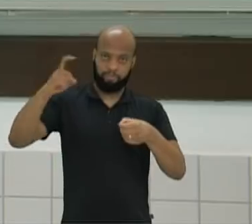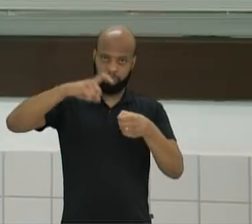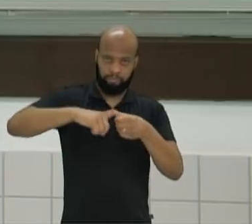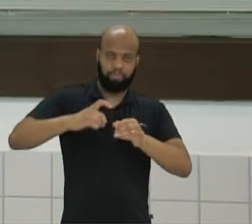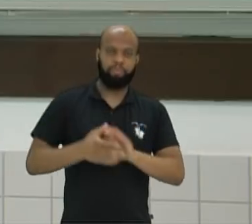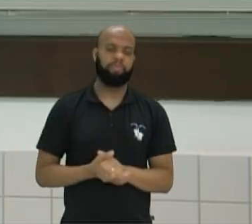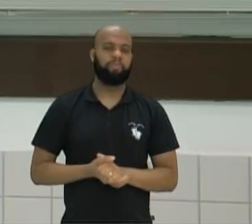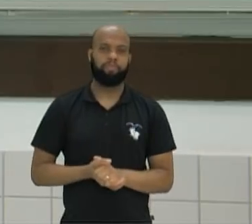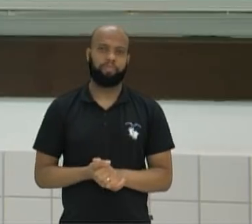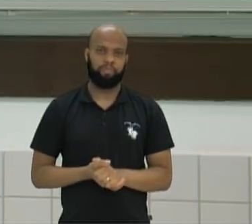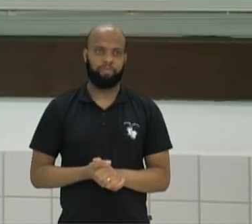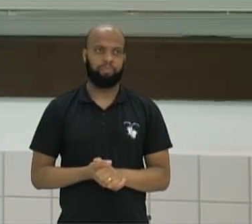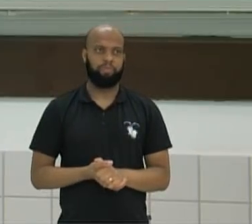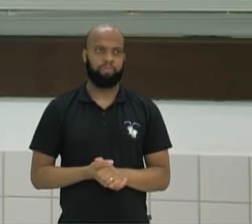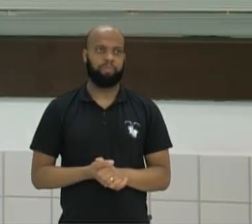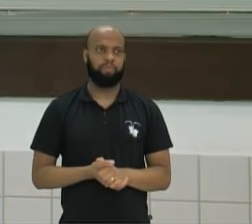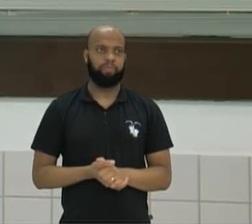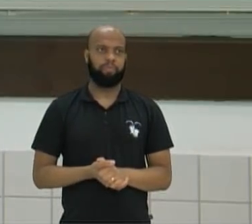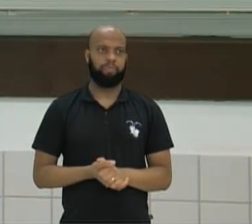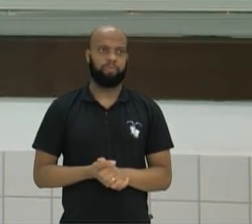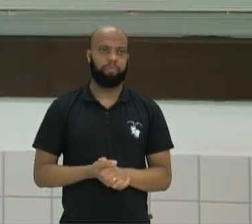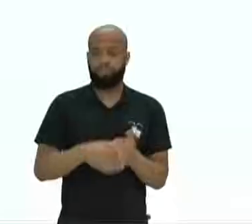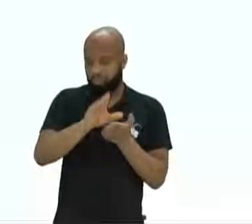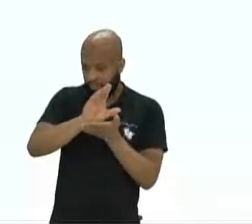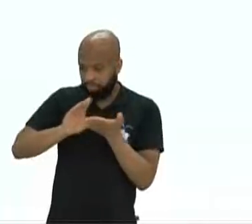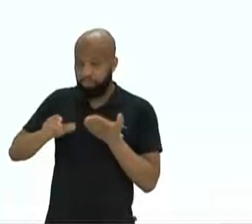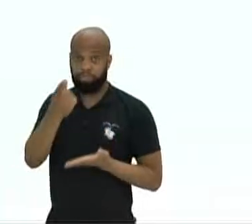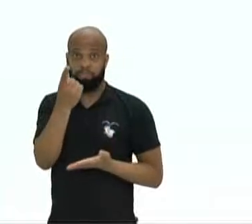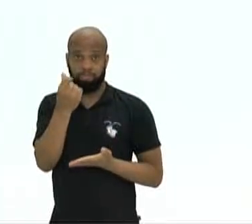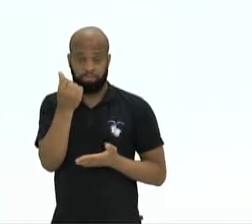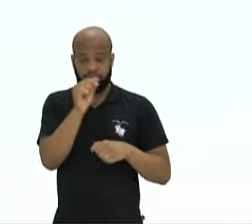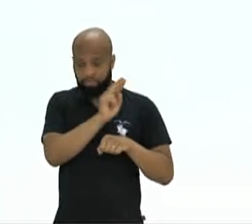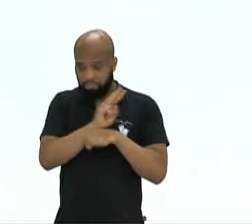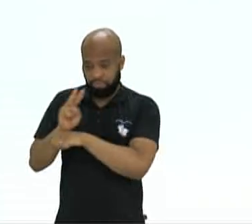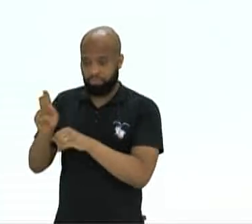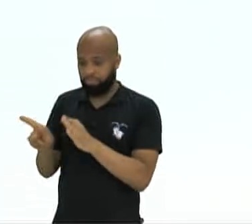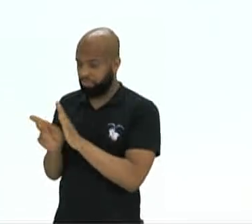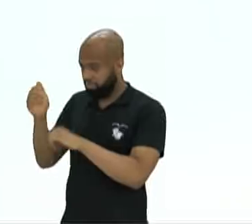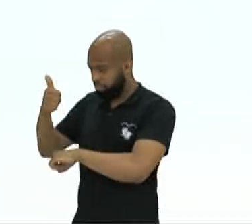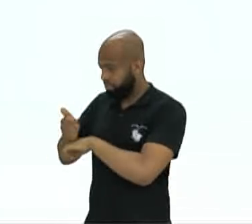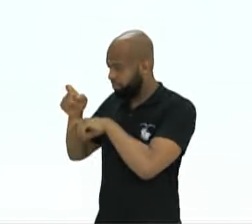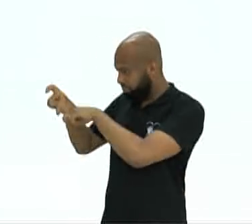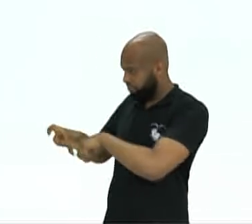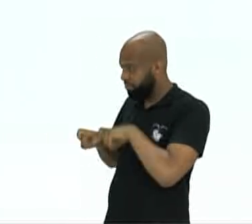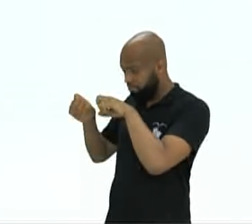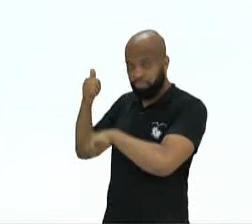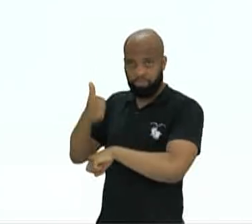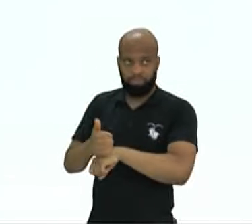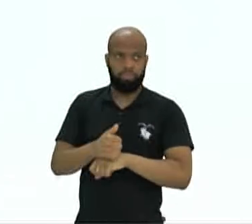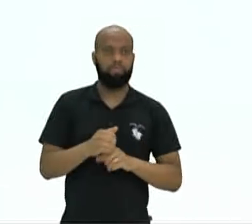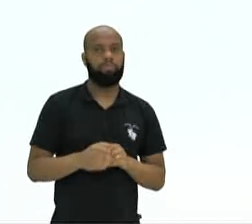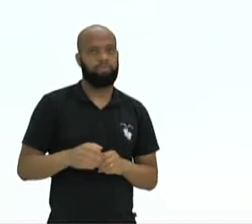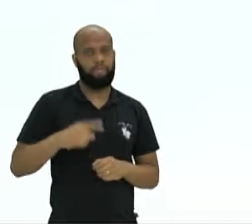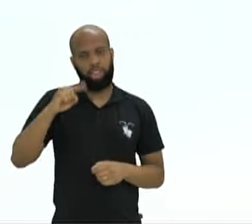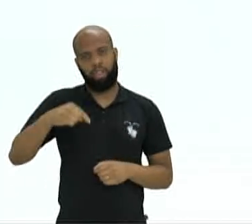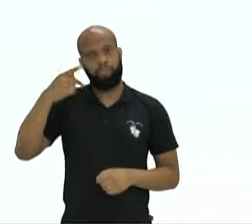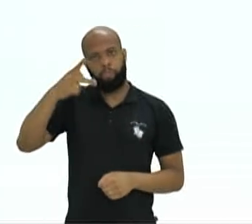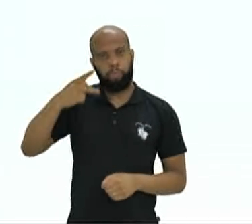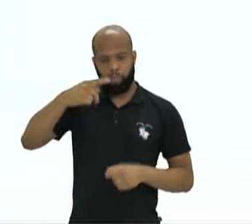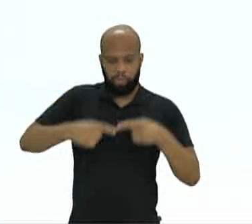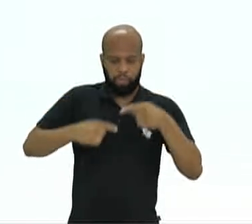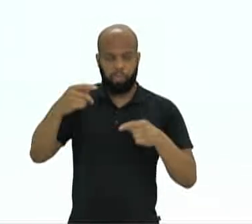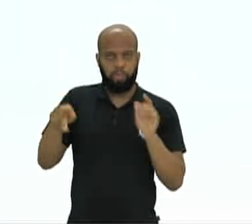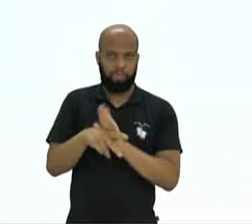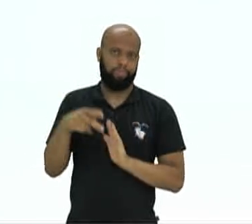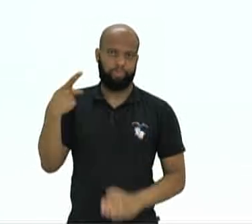Voltei, vamos lá? Empréstimos aos senhores de engenho, foi uma das políticas de Maurício Nassau. Então, assim, tudo bem, eu vou